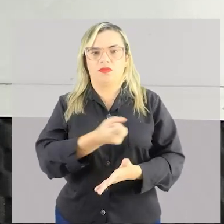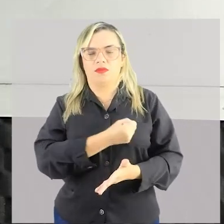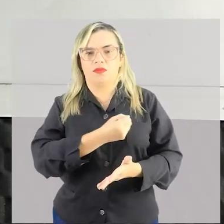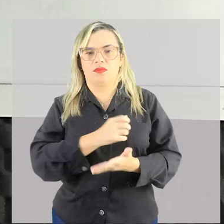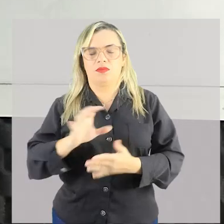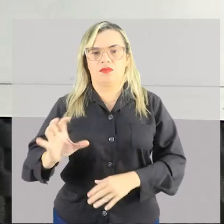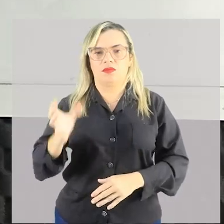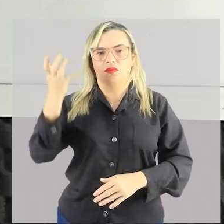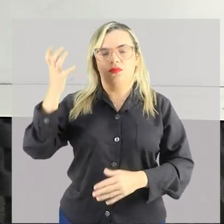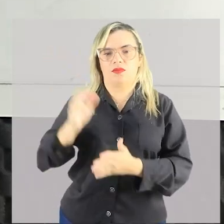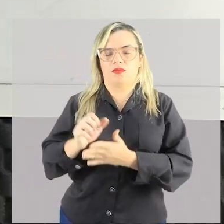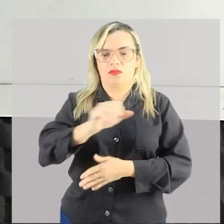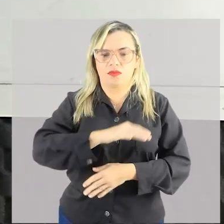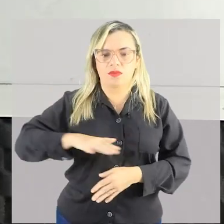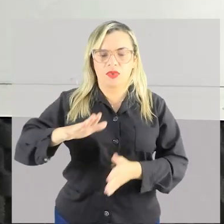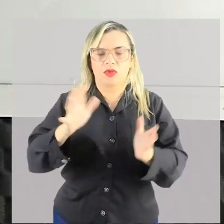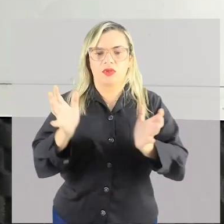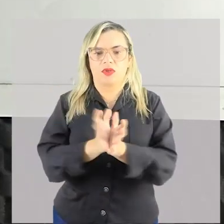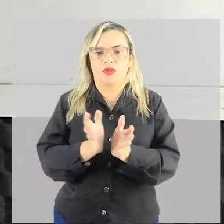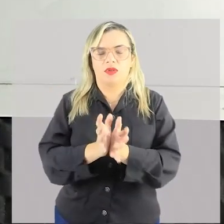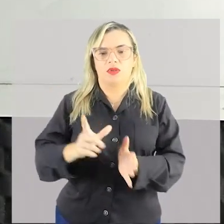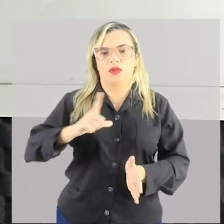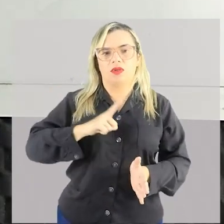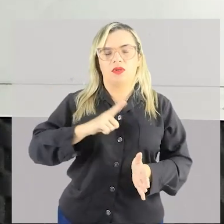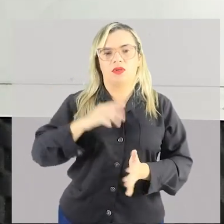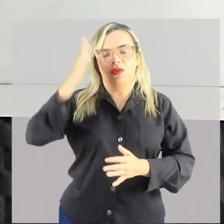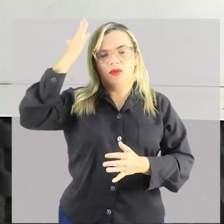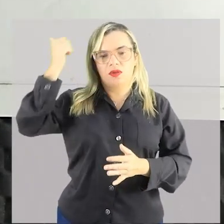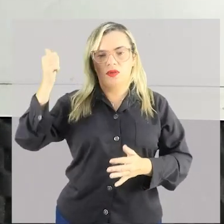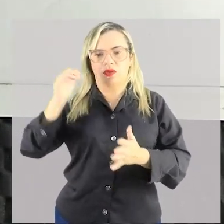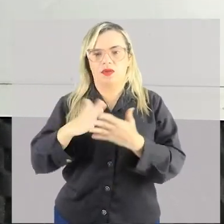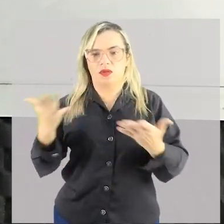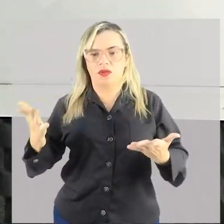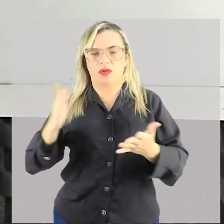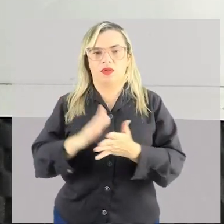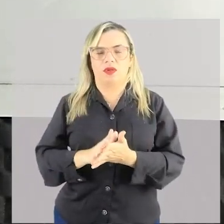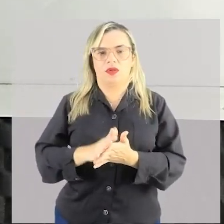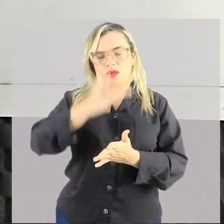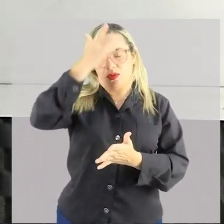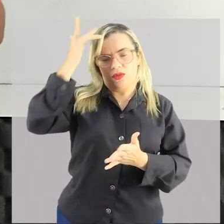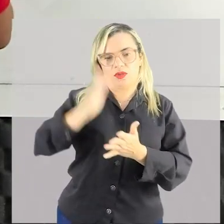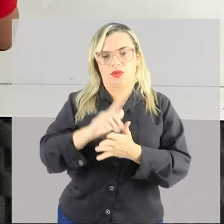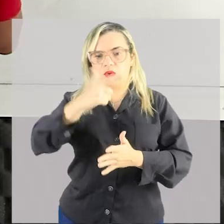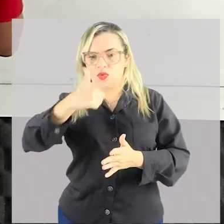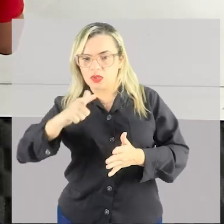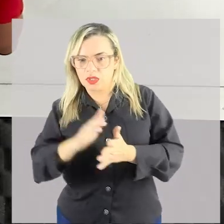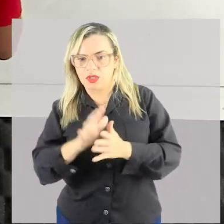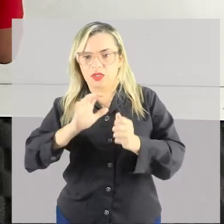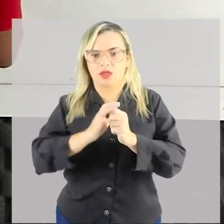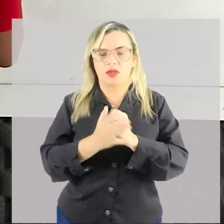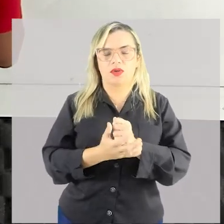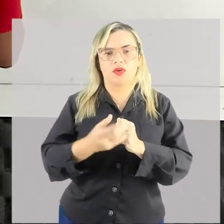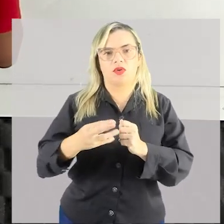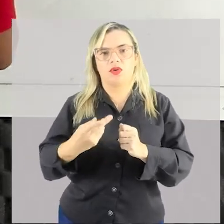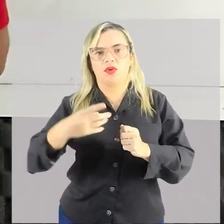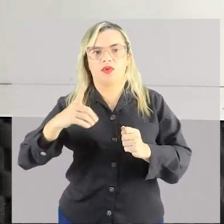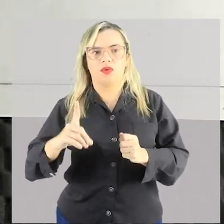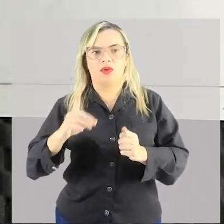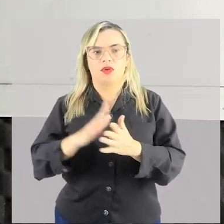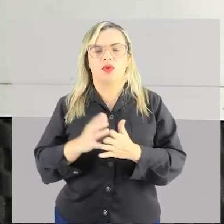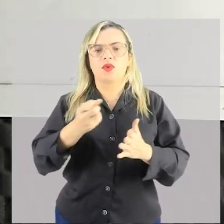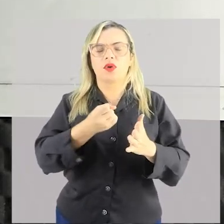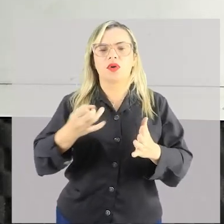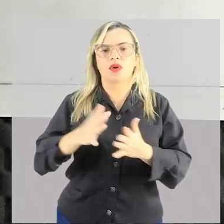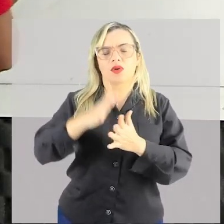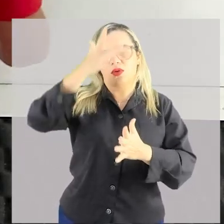meu evento sobre o espaço amostral então sabendo que a pessoa não está com covid então quantas